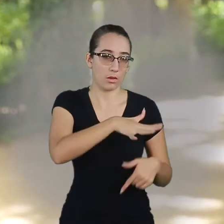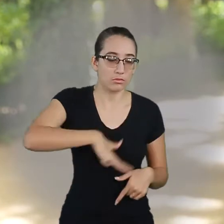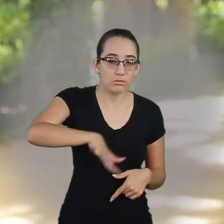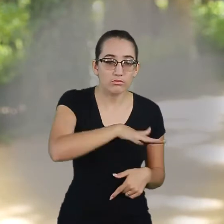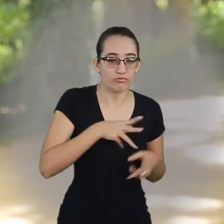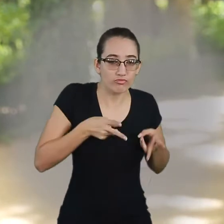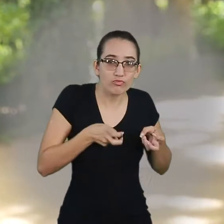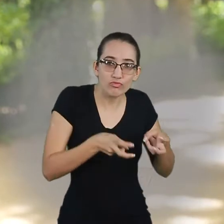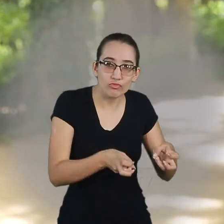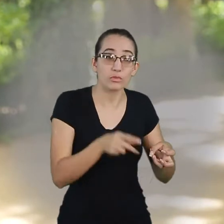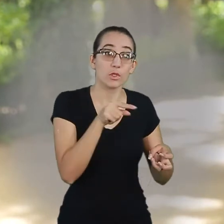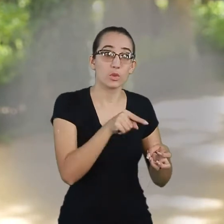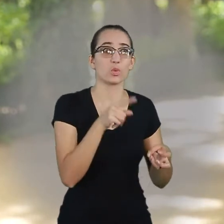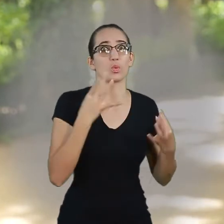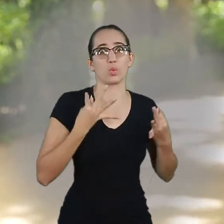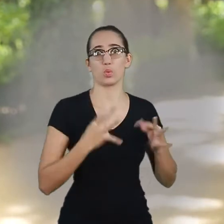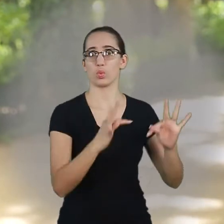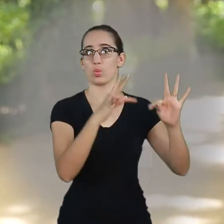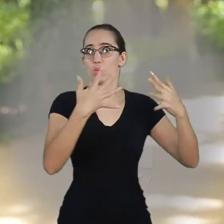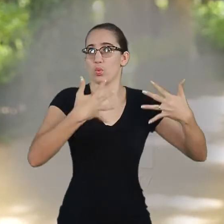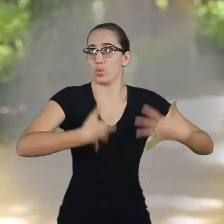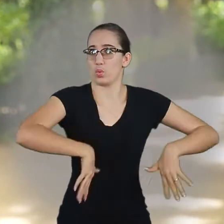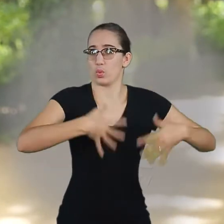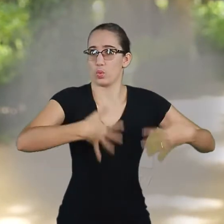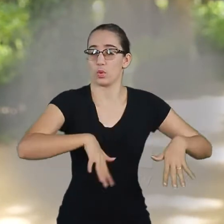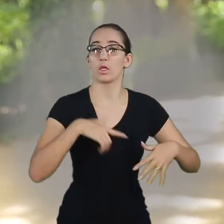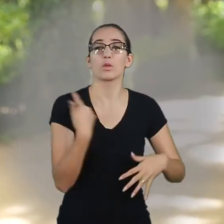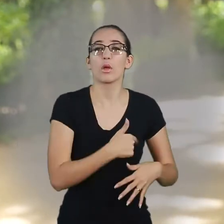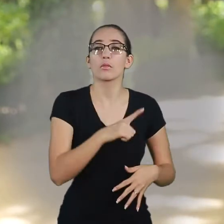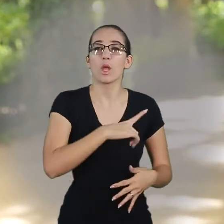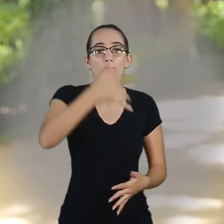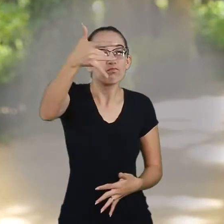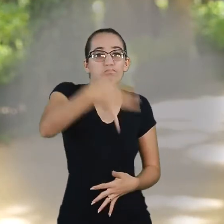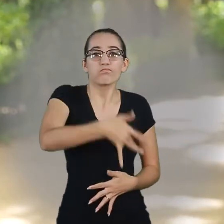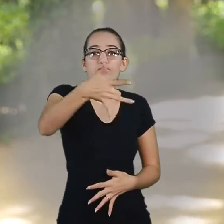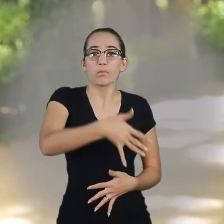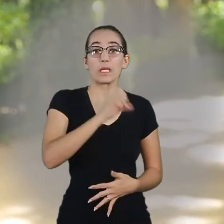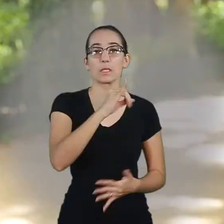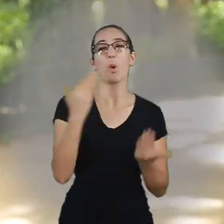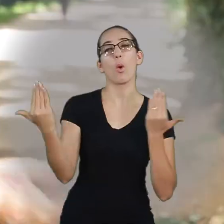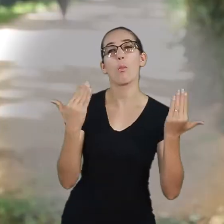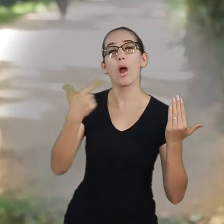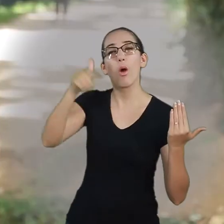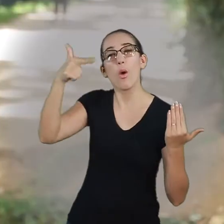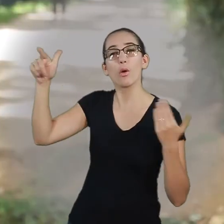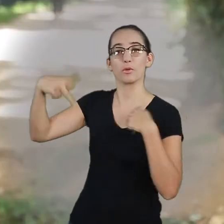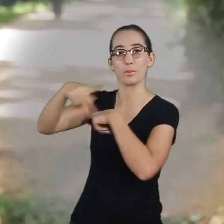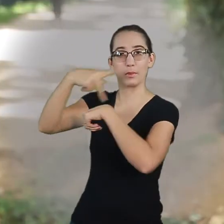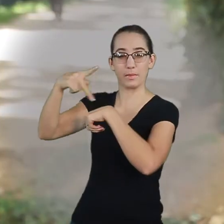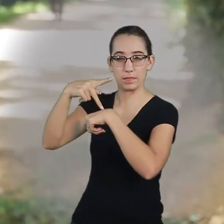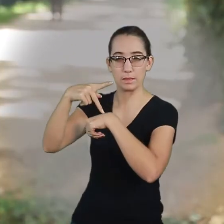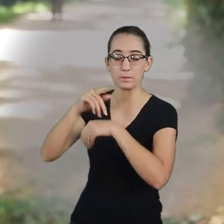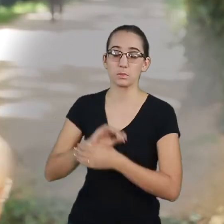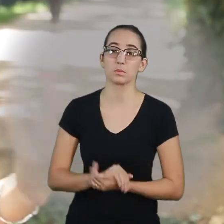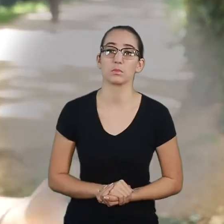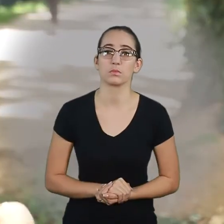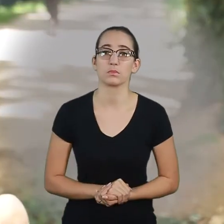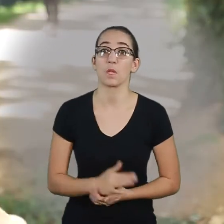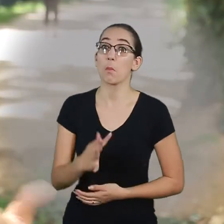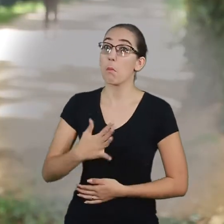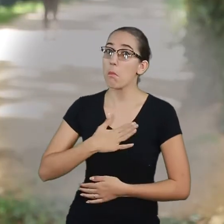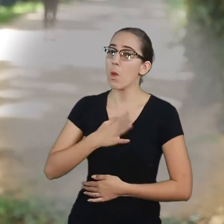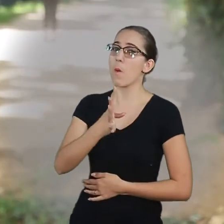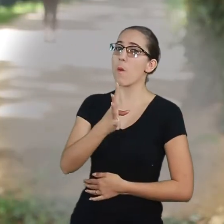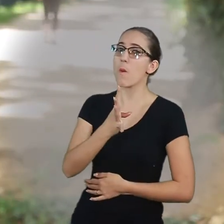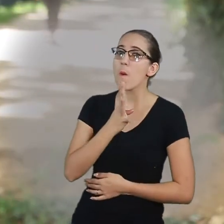então o grafeno é tecnologia de ponta e a gente tem grandes reservas comparado com o mundo todo. Dentro do meu conhecimento, do que eu exploro,